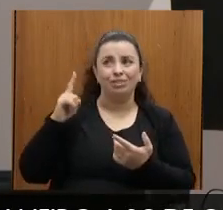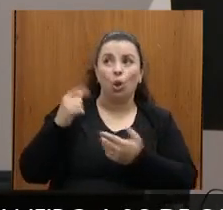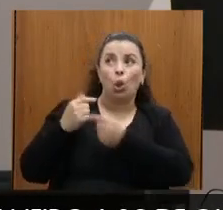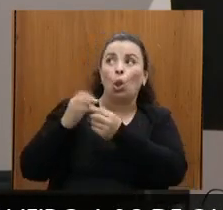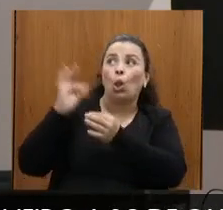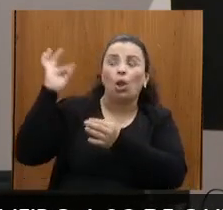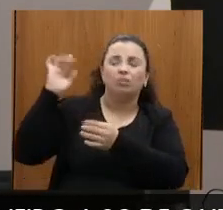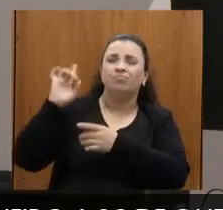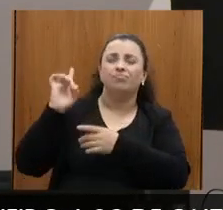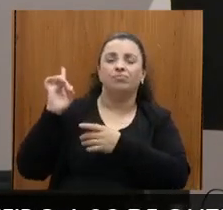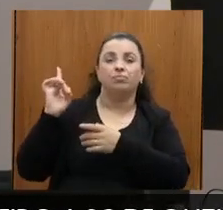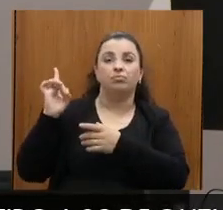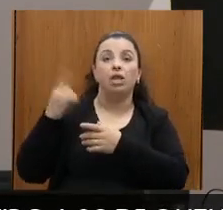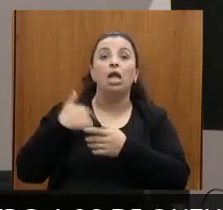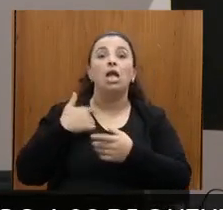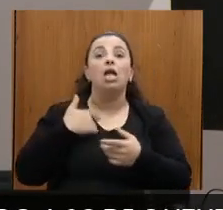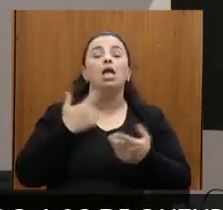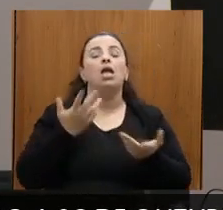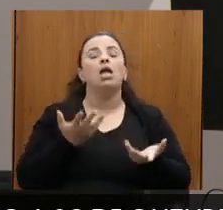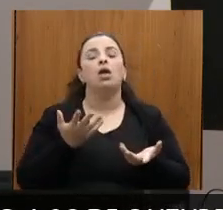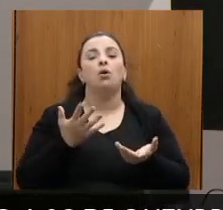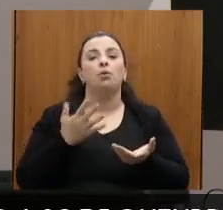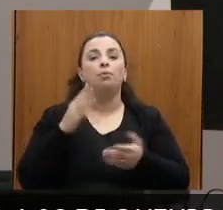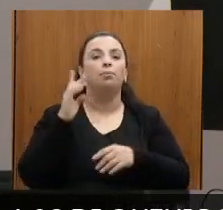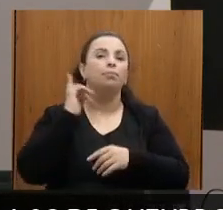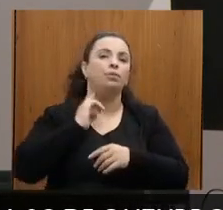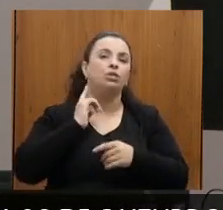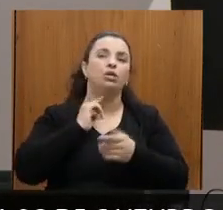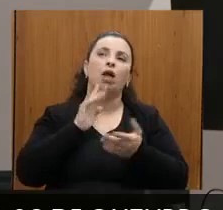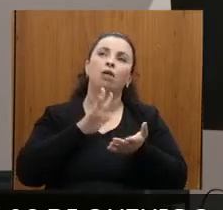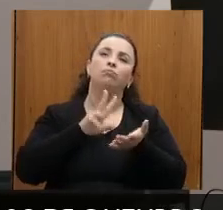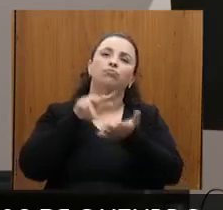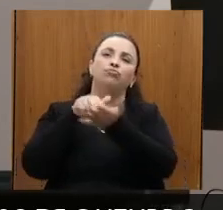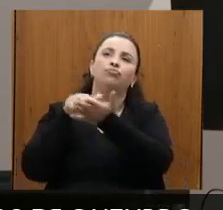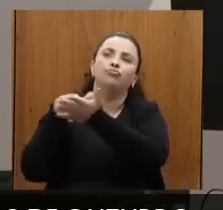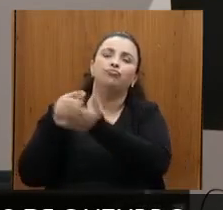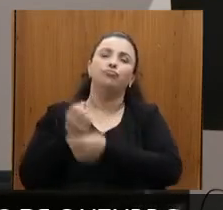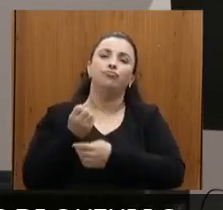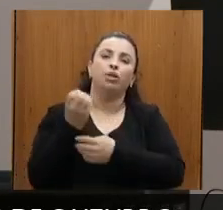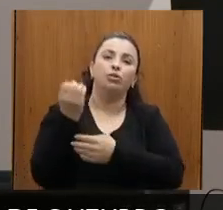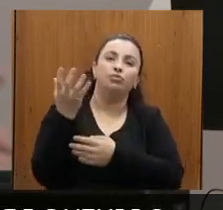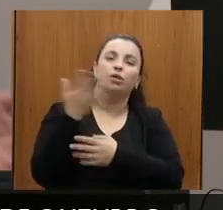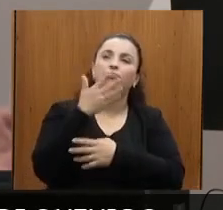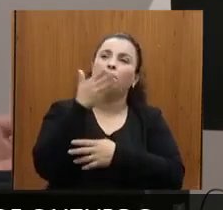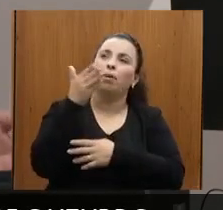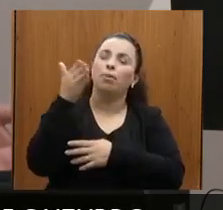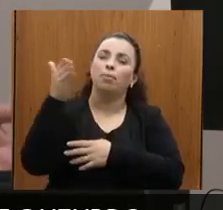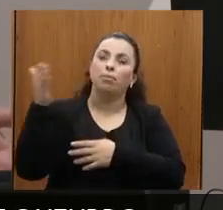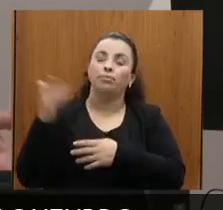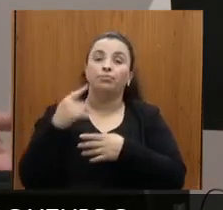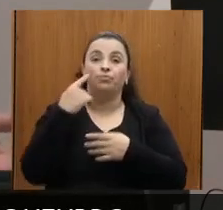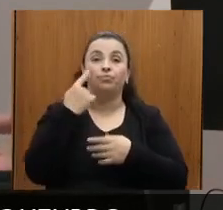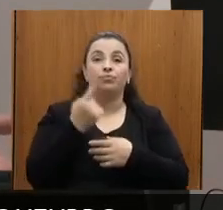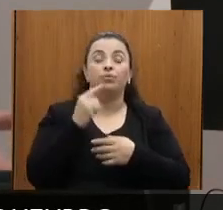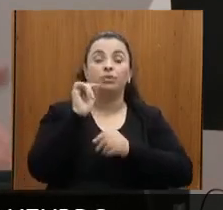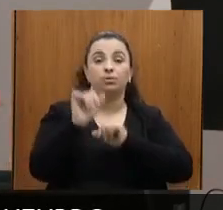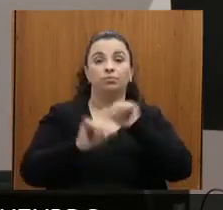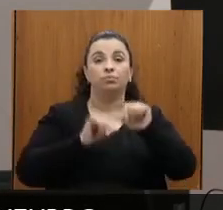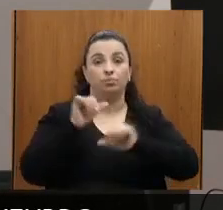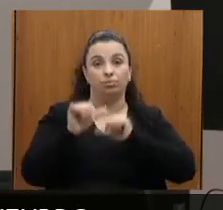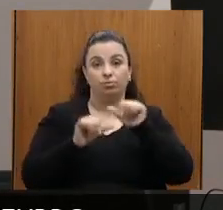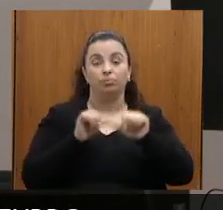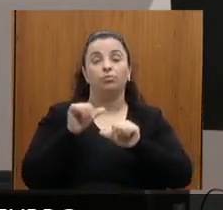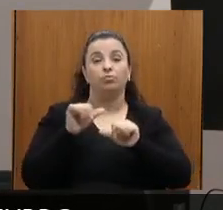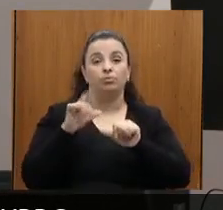eu ando por Minas Gerais inteira, viajo muito e vejo a transformação que